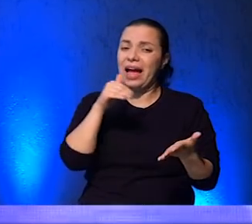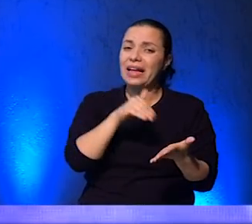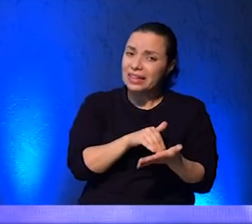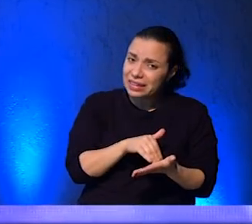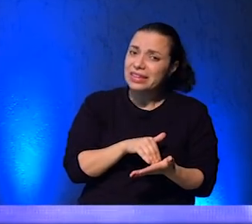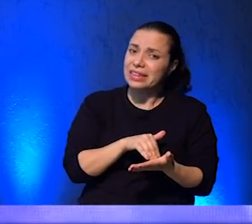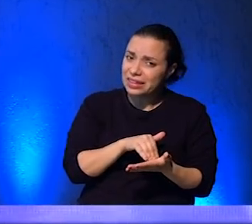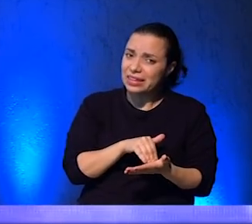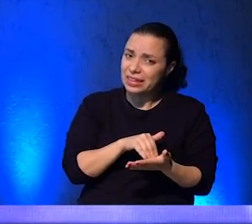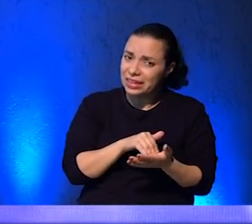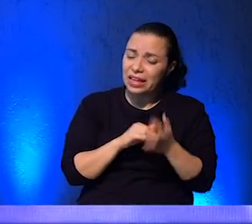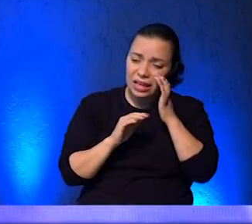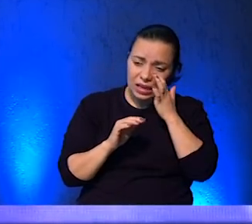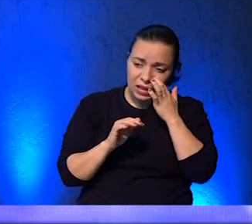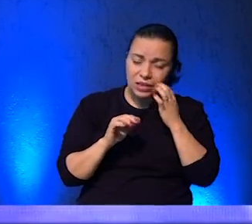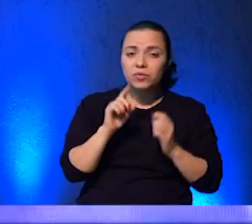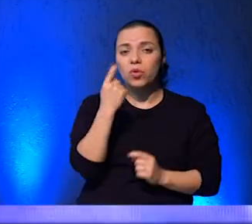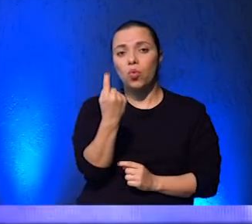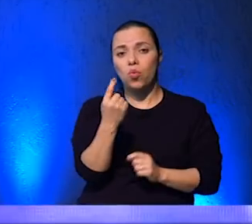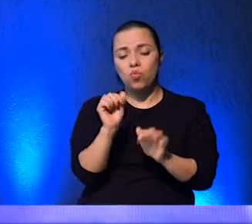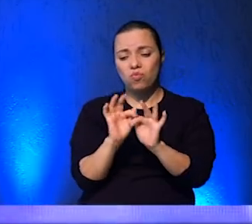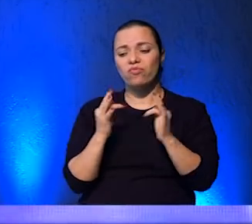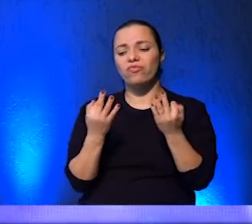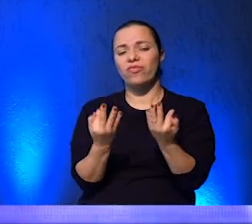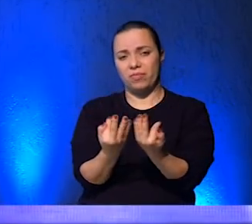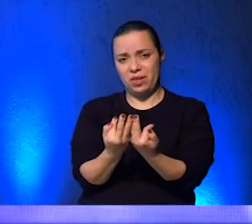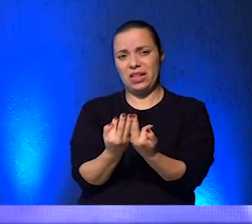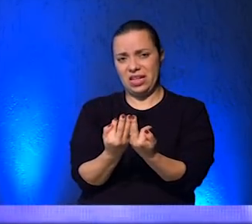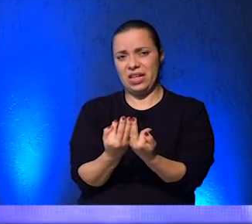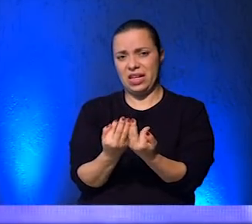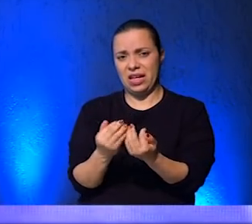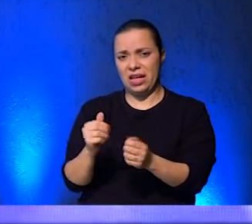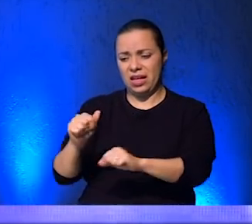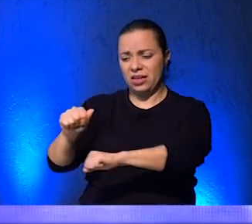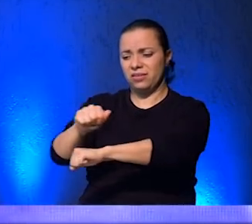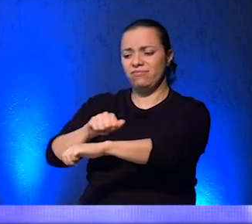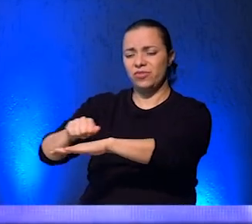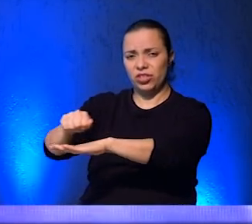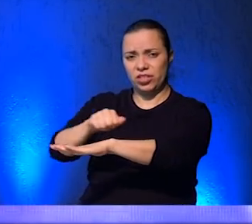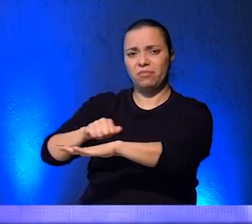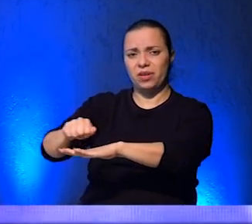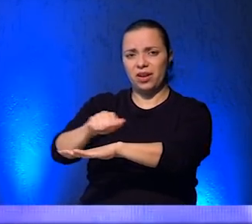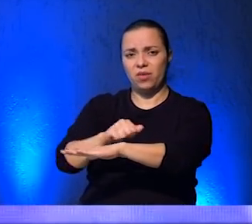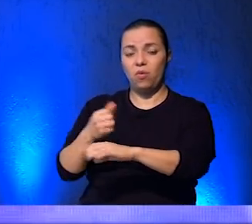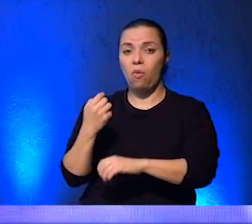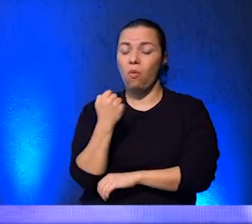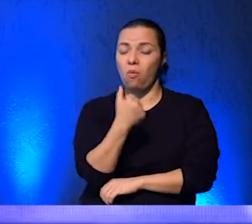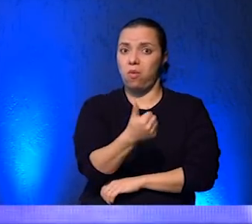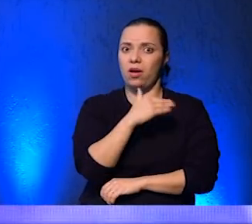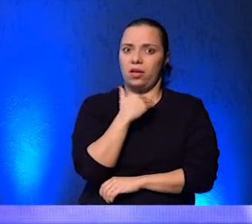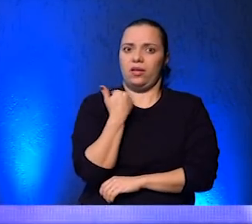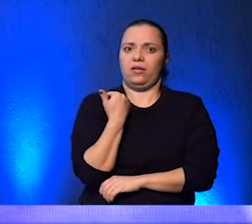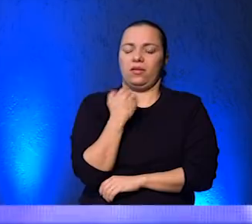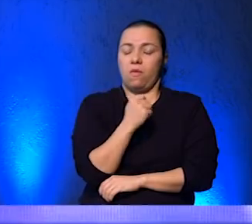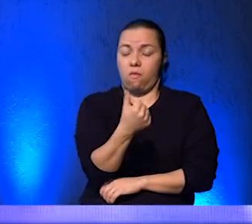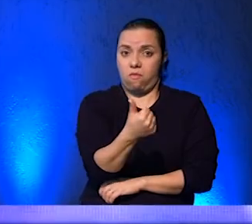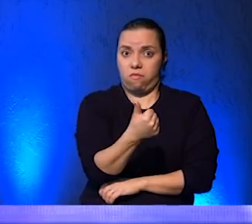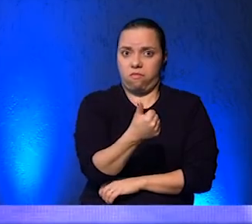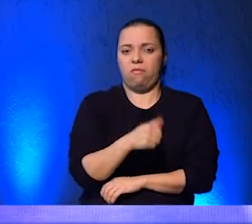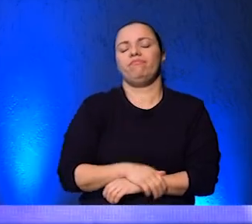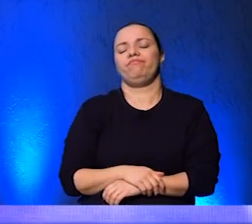parente de de abraão ló ia ser no destruído e perdeu tudo